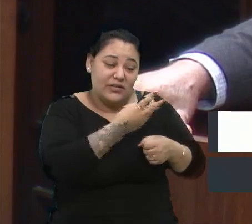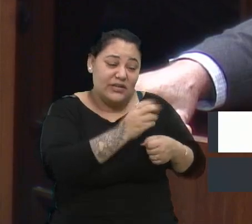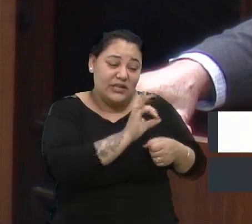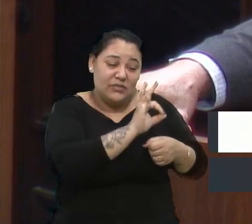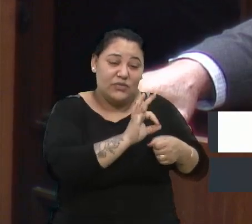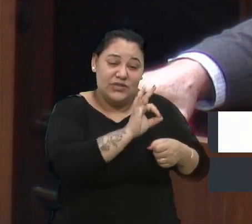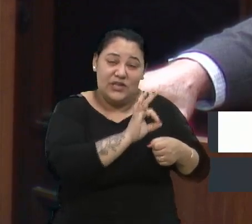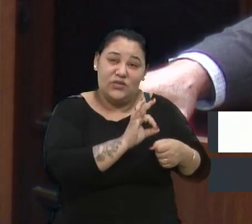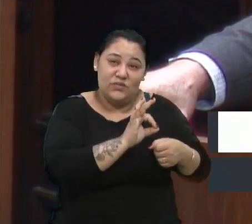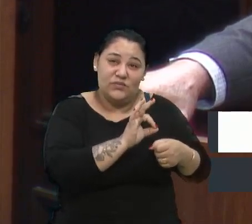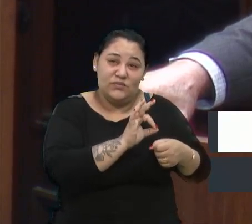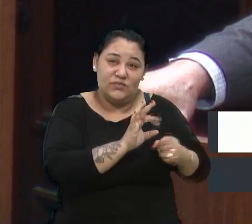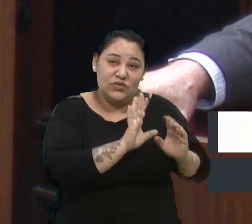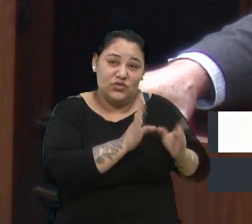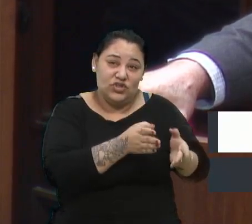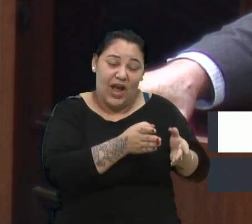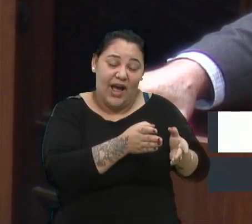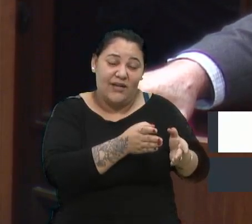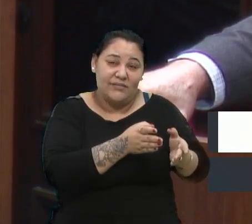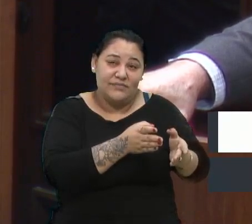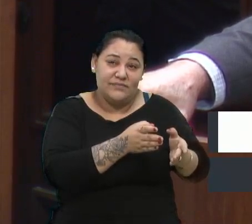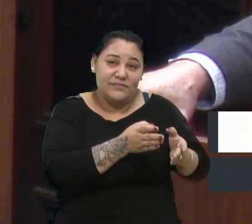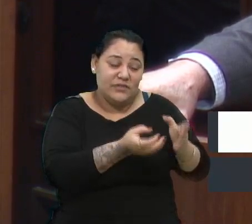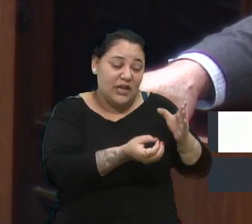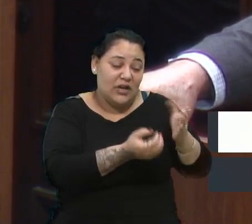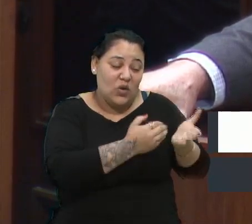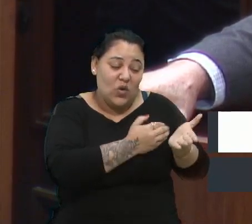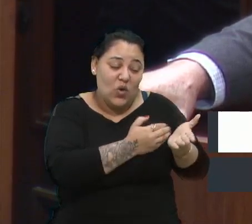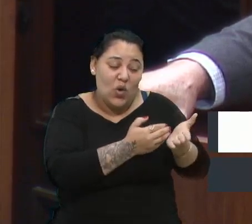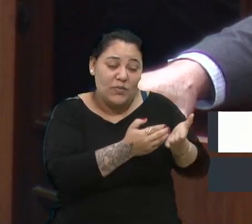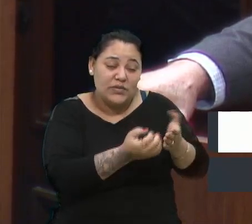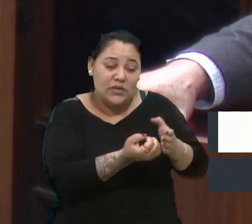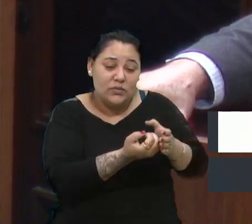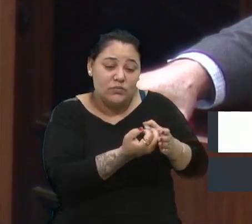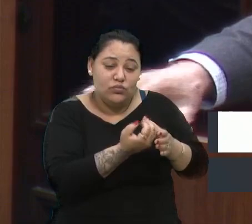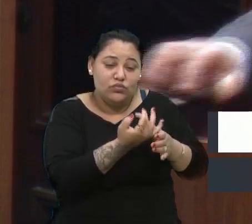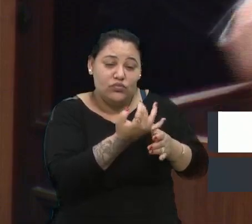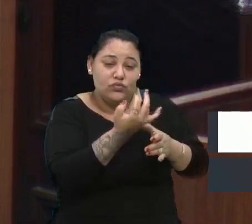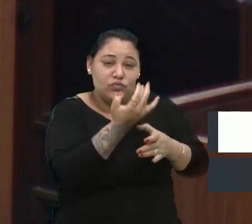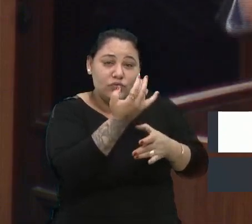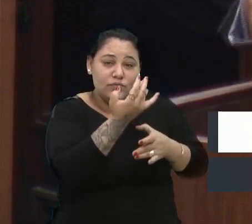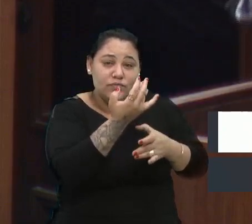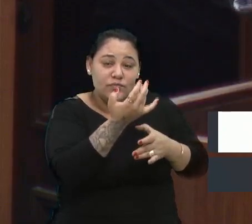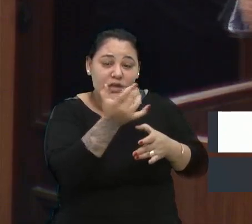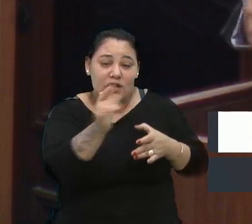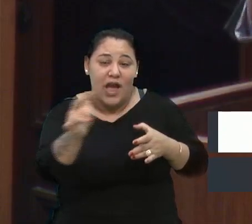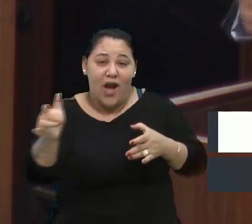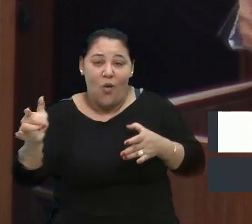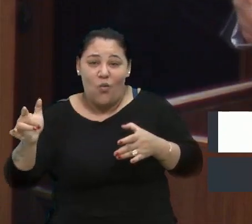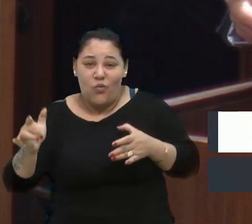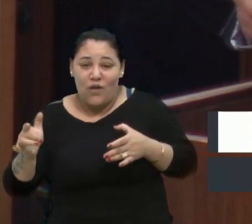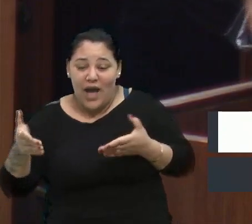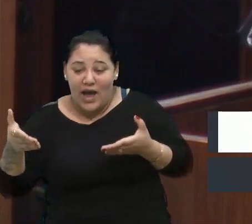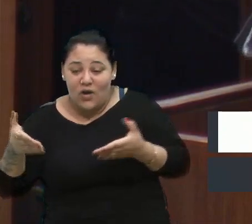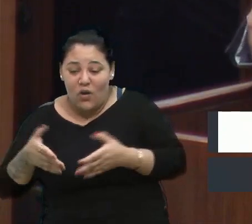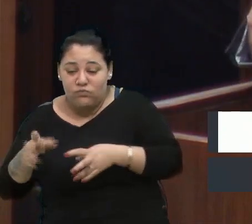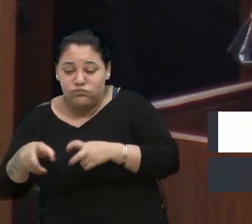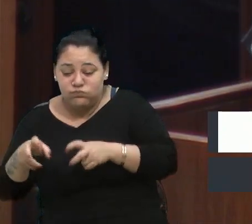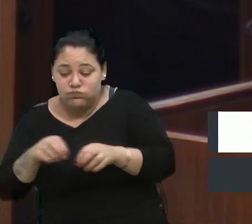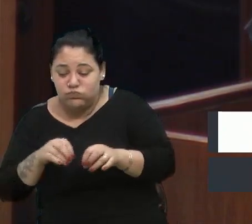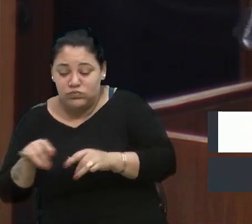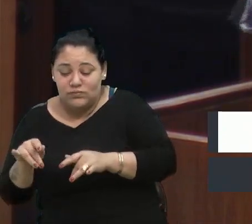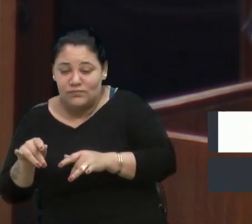já floresceu, e a outra está em fase agora. Se não fizer determinados dias de sol